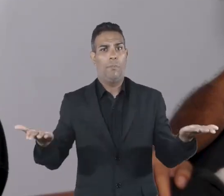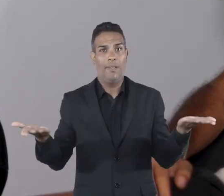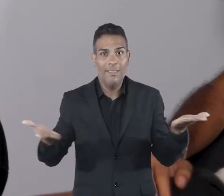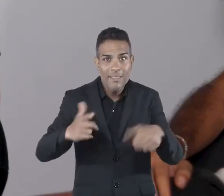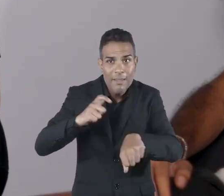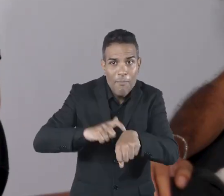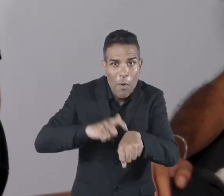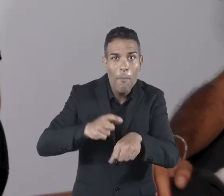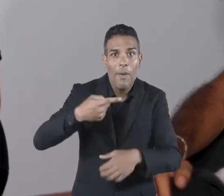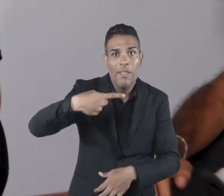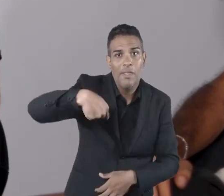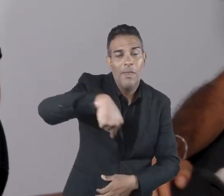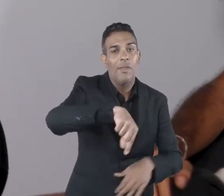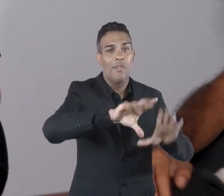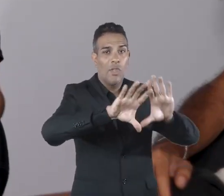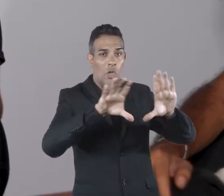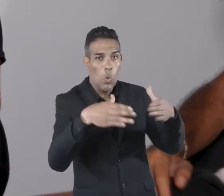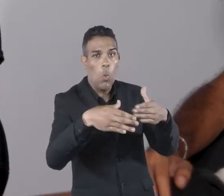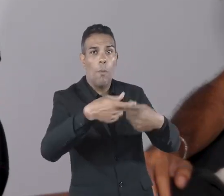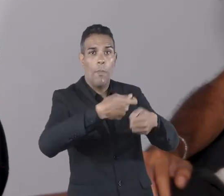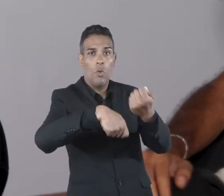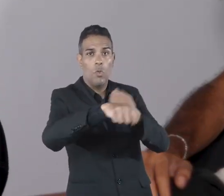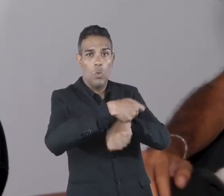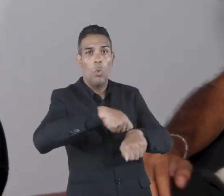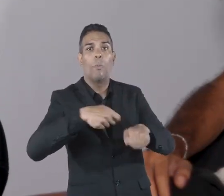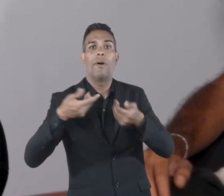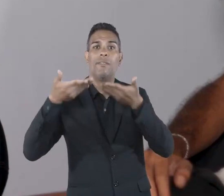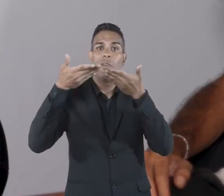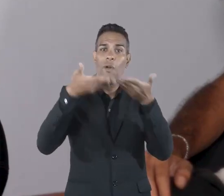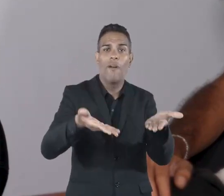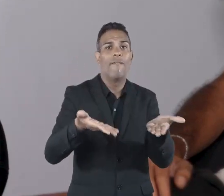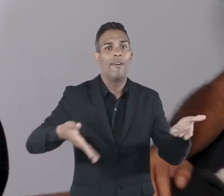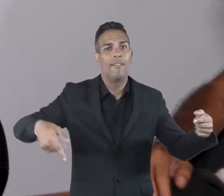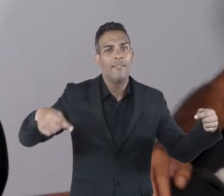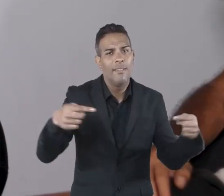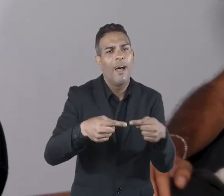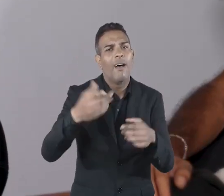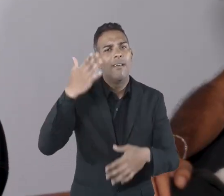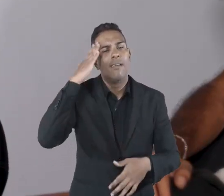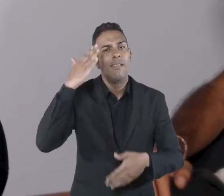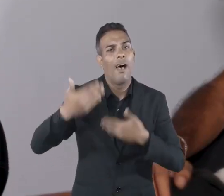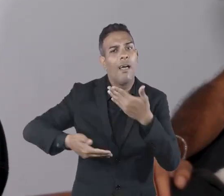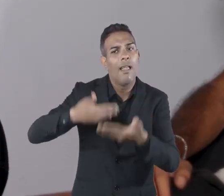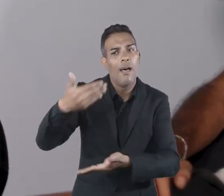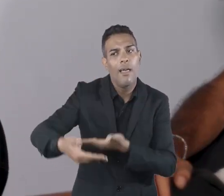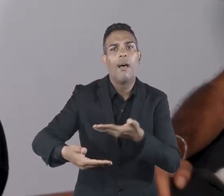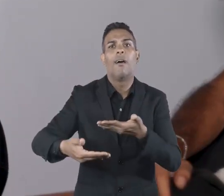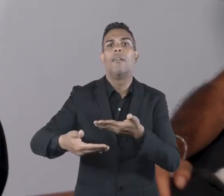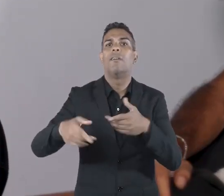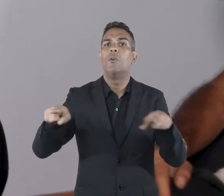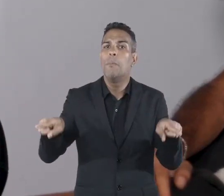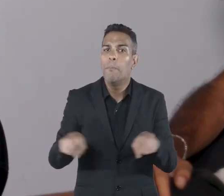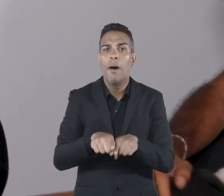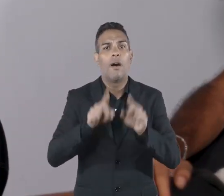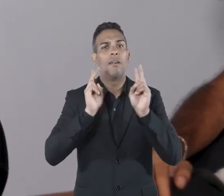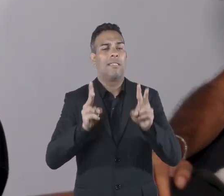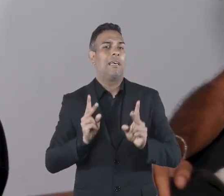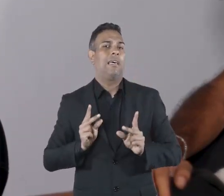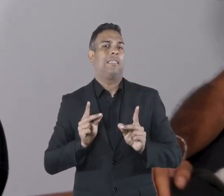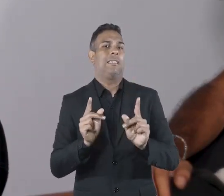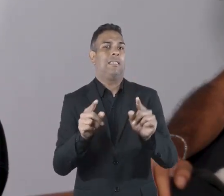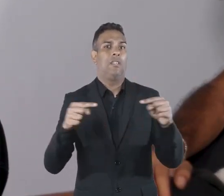que a gente entende que é uma formação humana. E aí, nesses momentos, inclusive, a nossa equipe administrativa, ela é convidada. Então, a gente entende que o